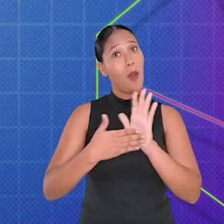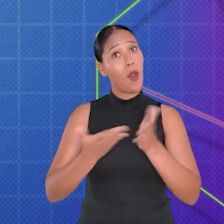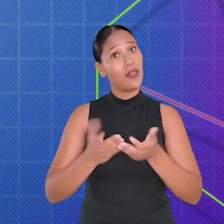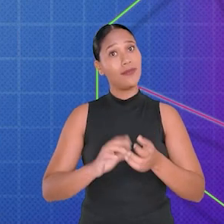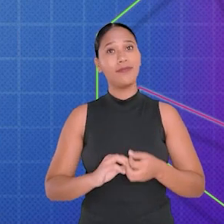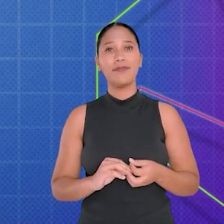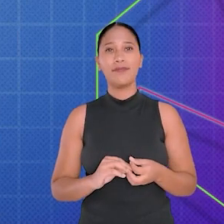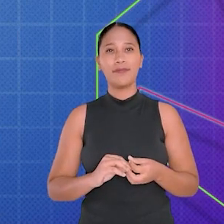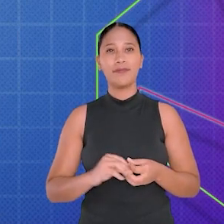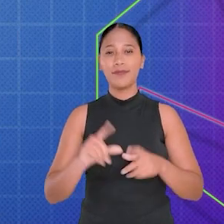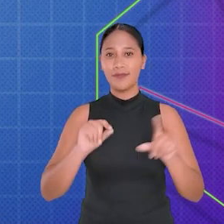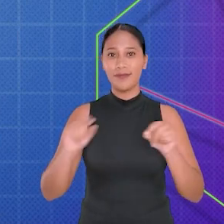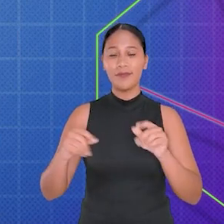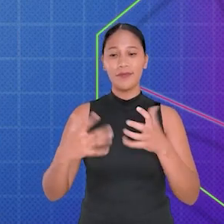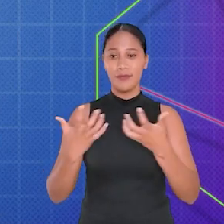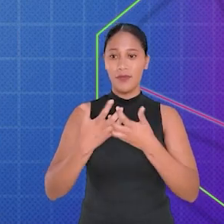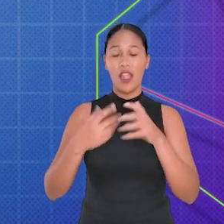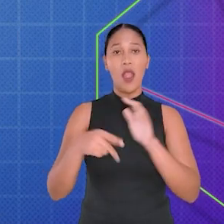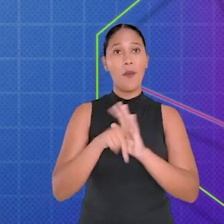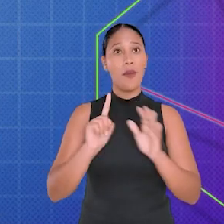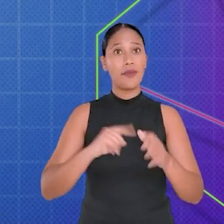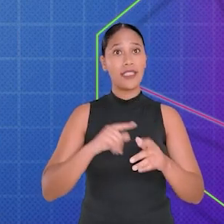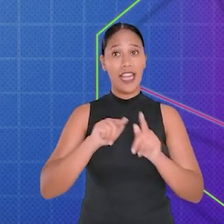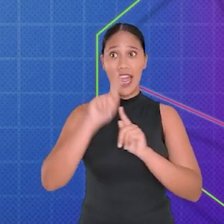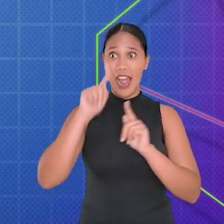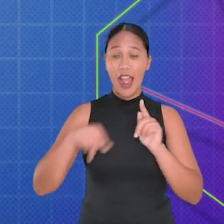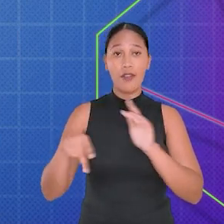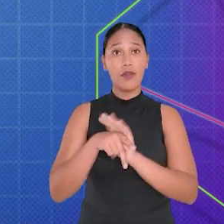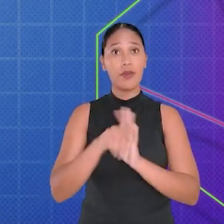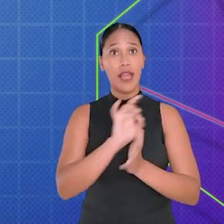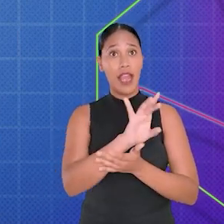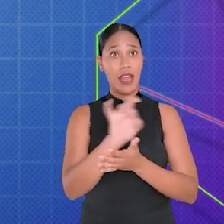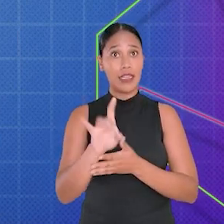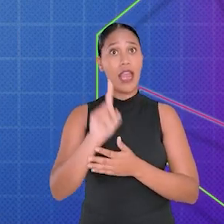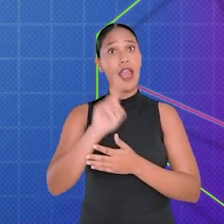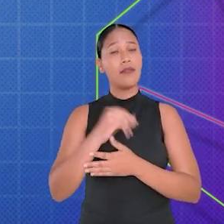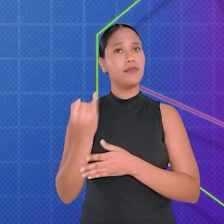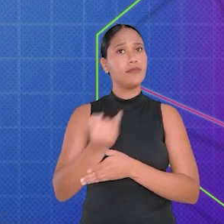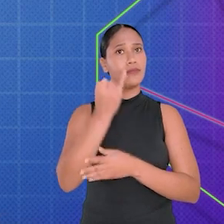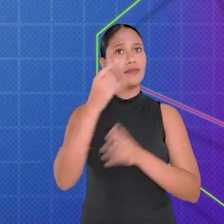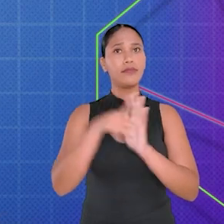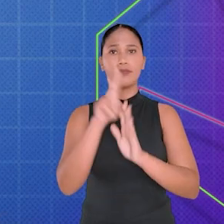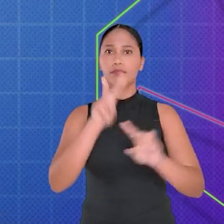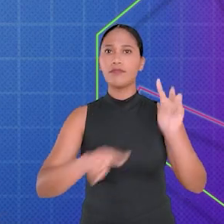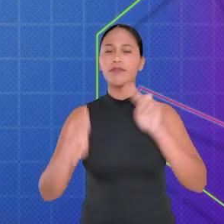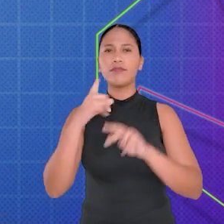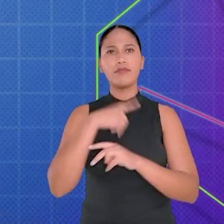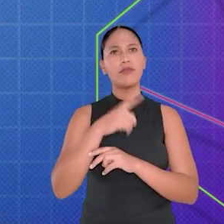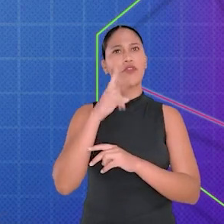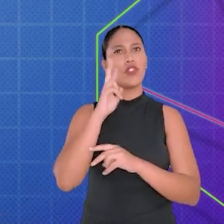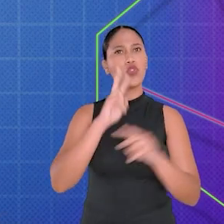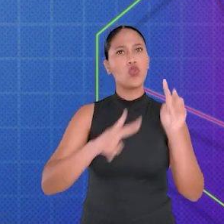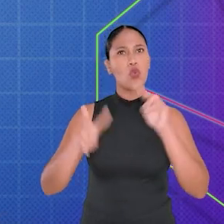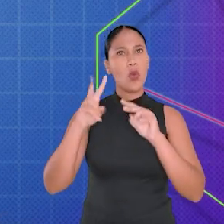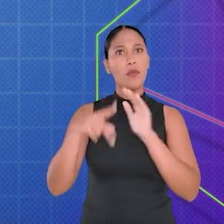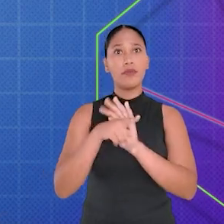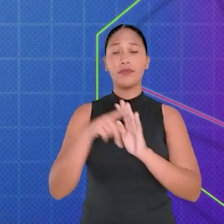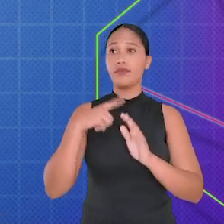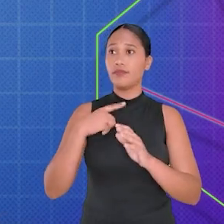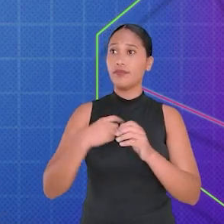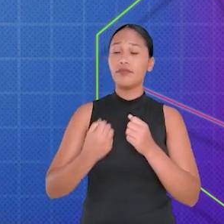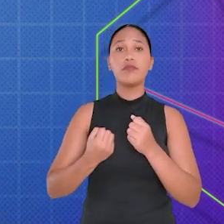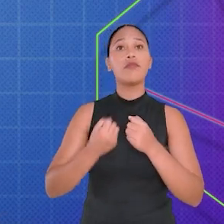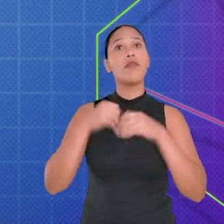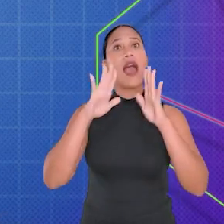gênero e da proposta do jogo. A escolha da composição gráfica adequada para cada jogo é essencial para criar uma identidade visual forte e impactante